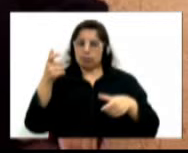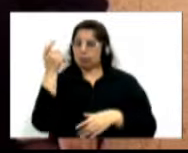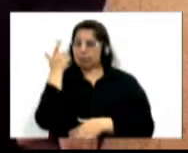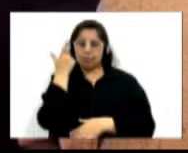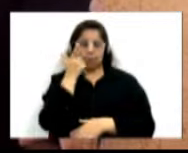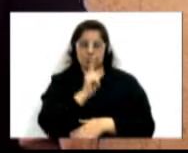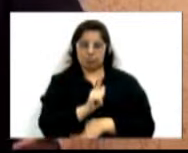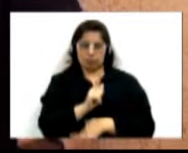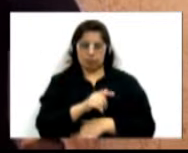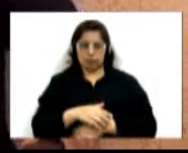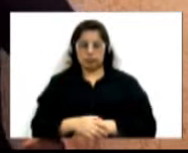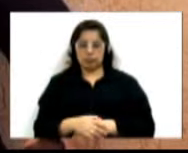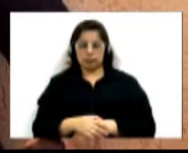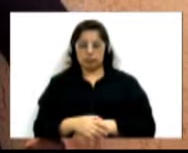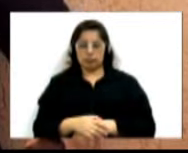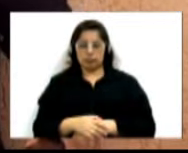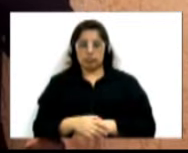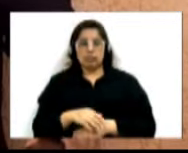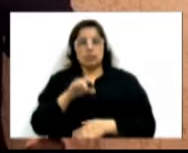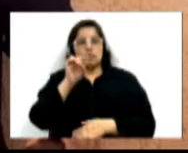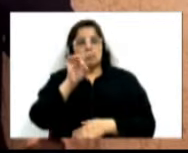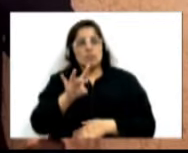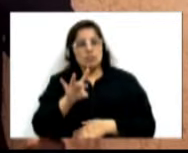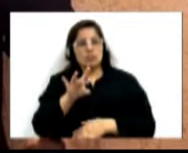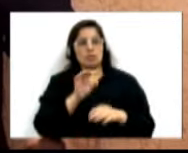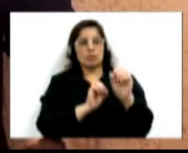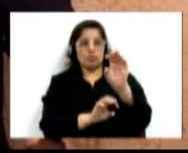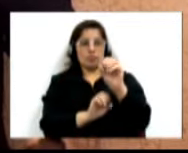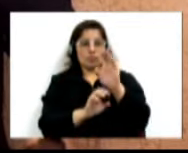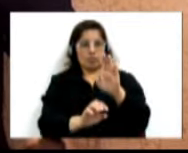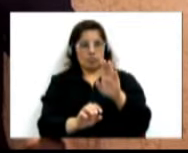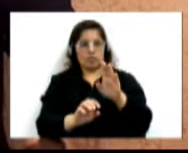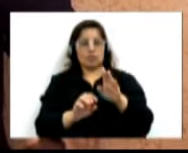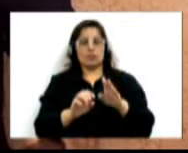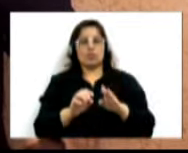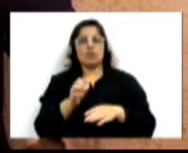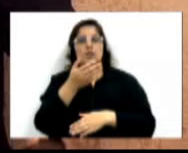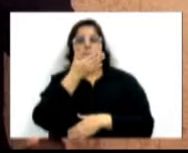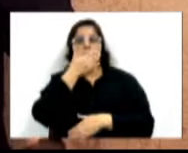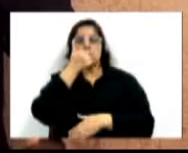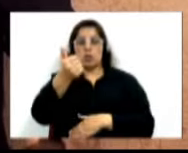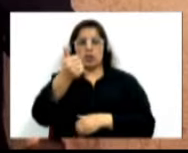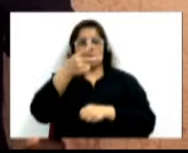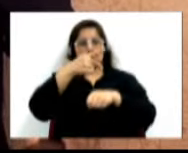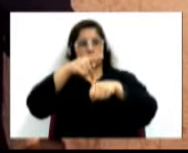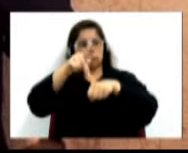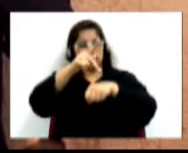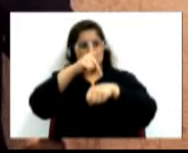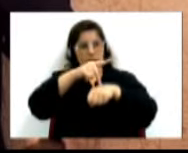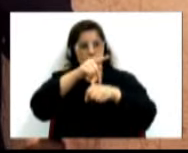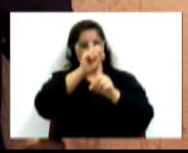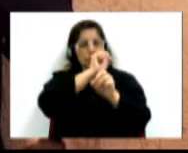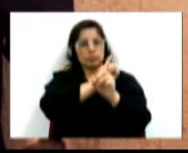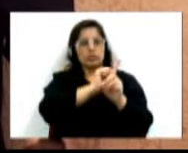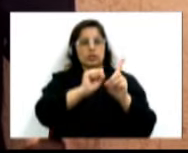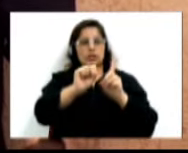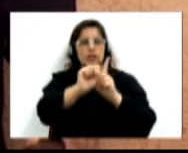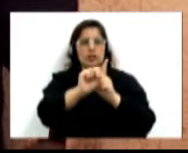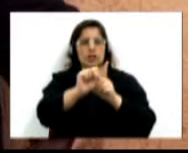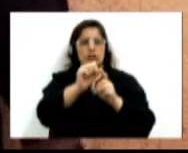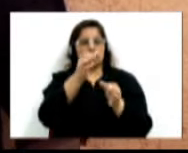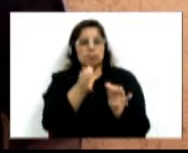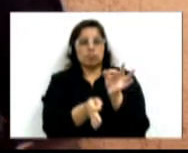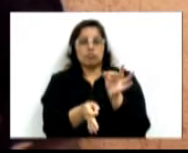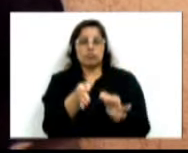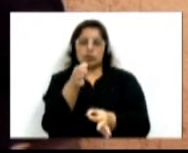É só pela educação que iremos redimir o passado deste país, que iremos ter uma sociedade mais justa. Não existe outra forma de